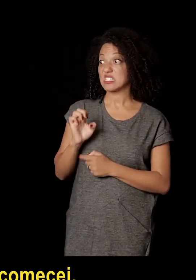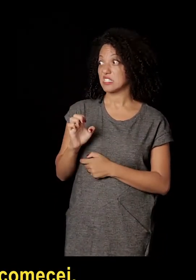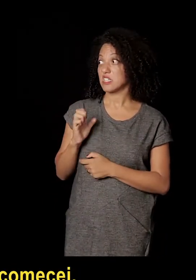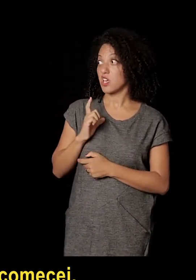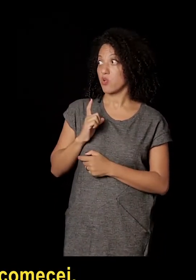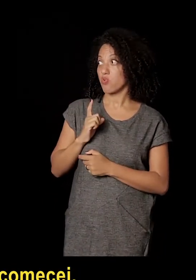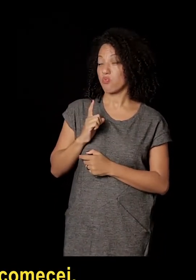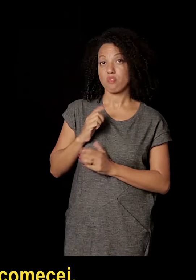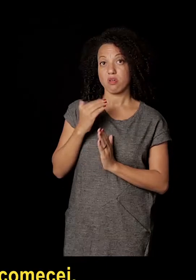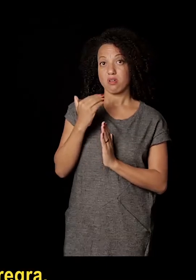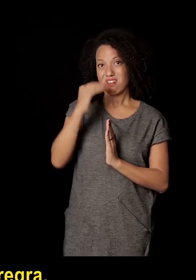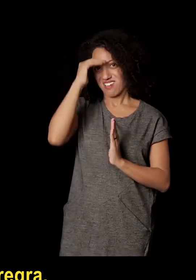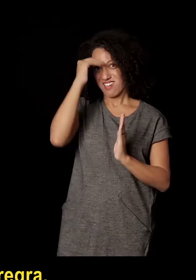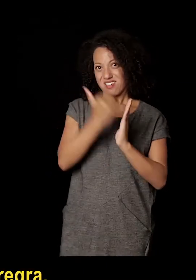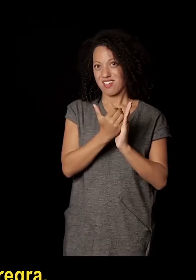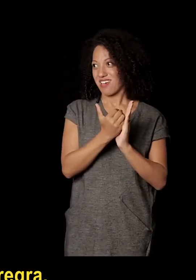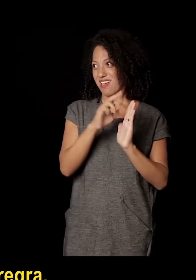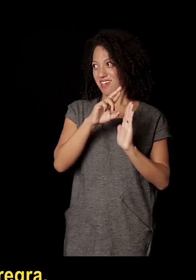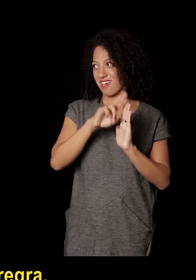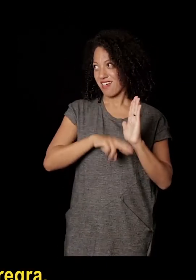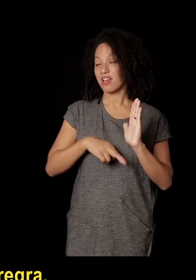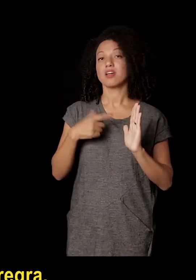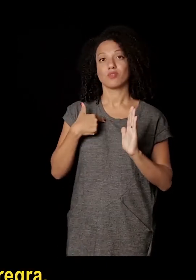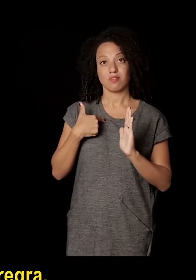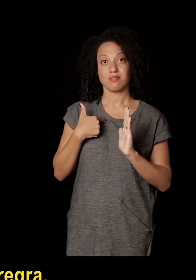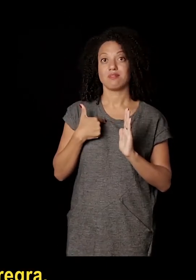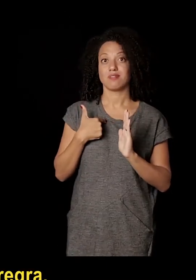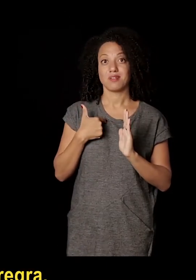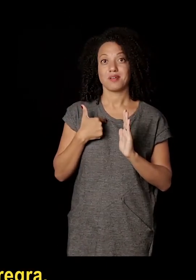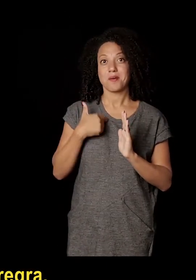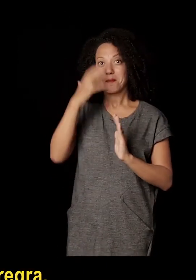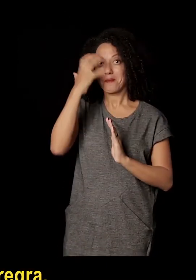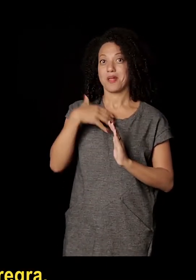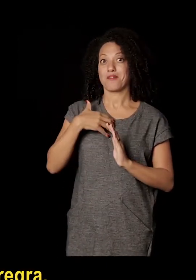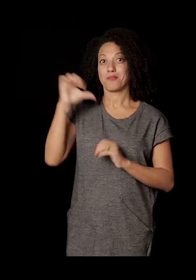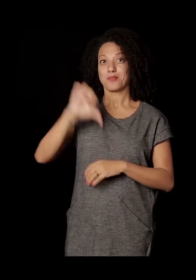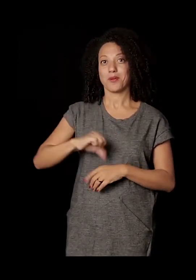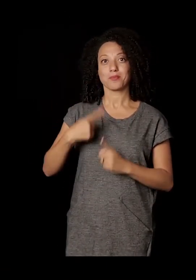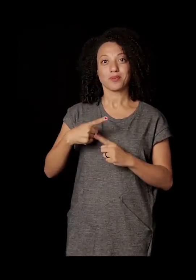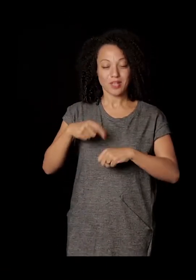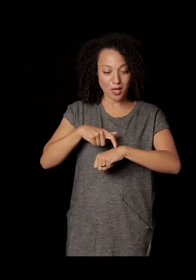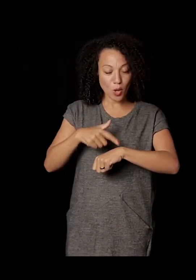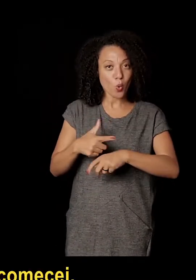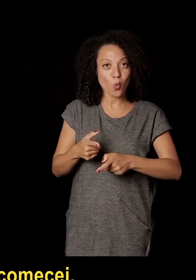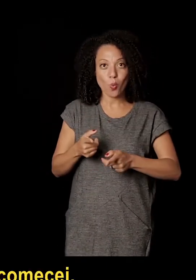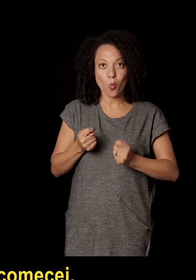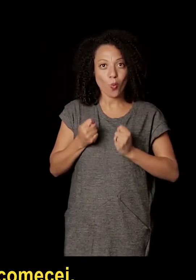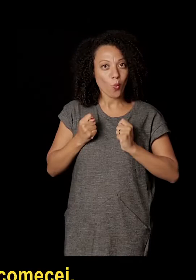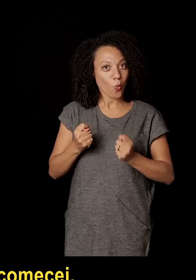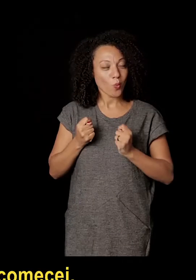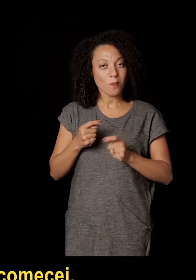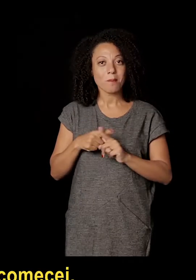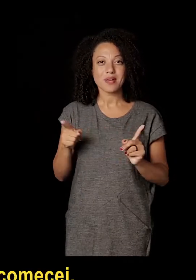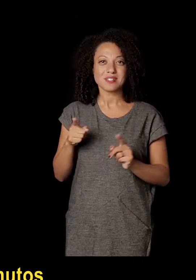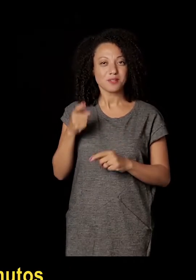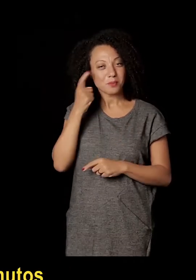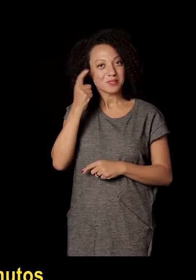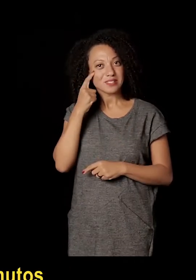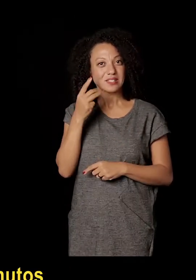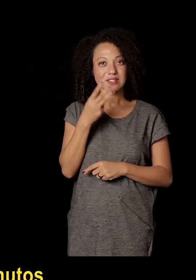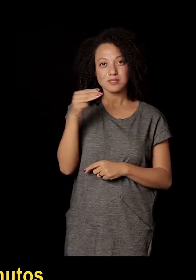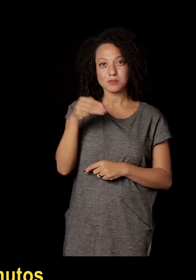meus 15 minutos? Porque se eu descumprir a regra, a minha bronca é tripla. Eu não marquei a hora que eu comecei, mas deve